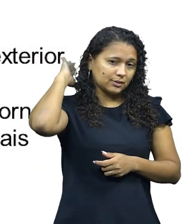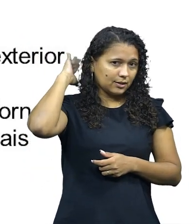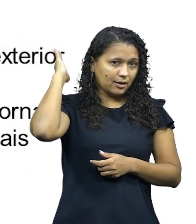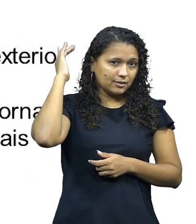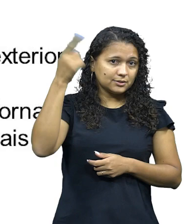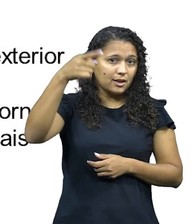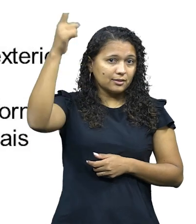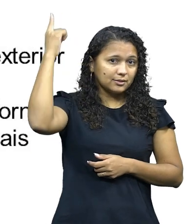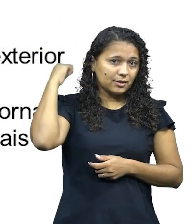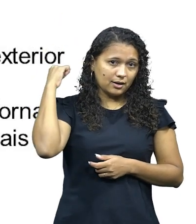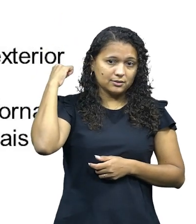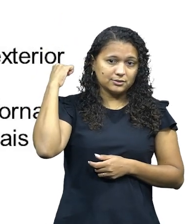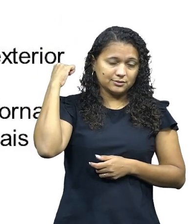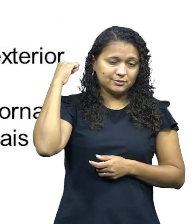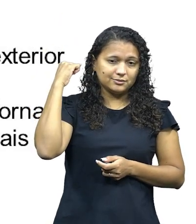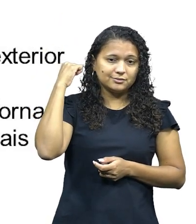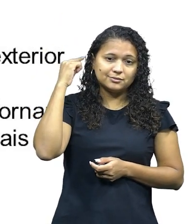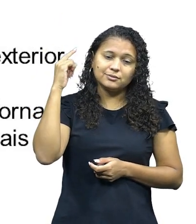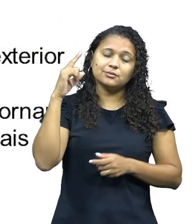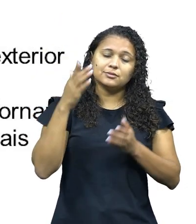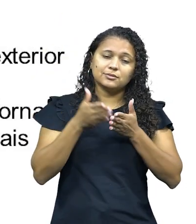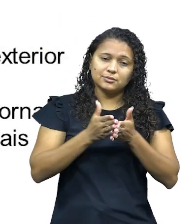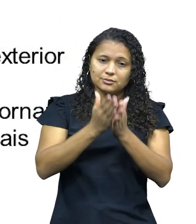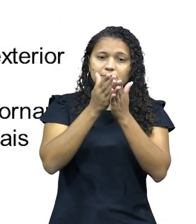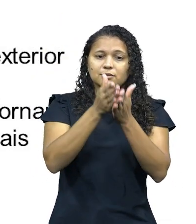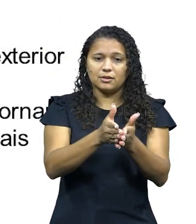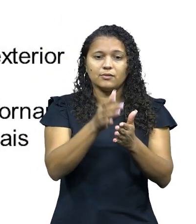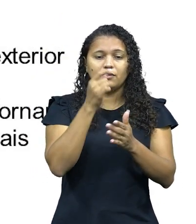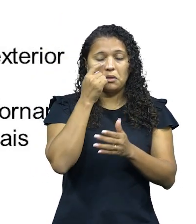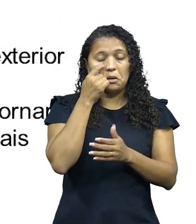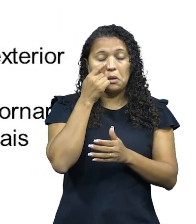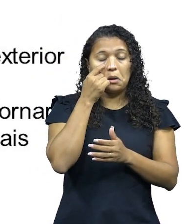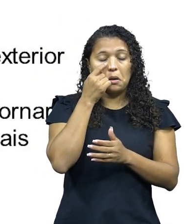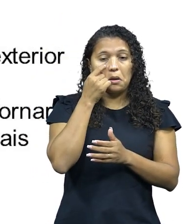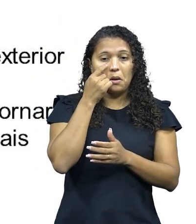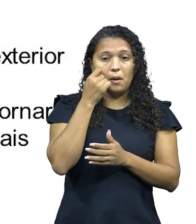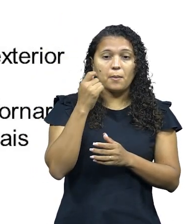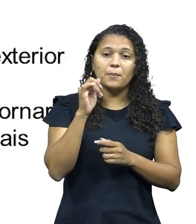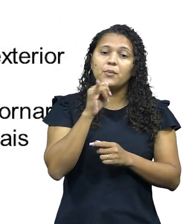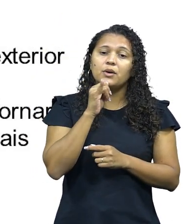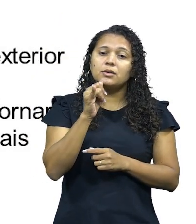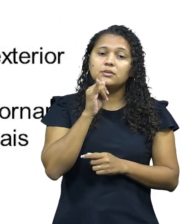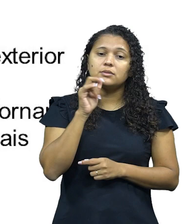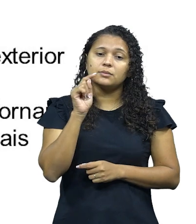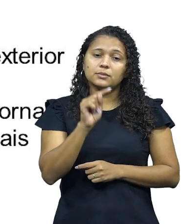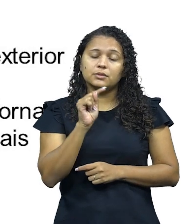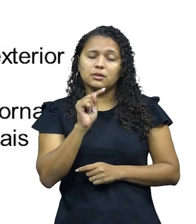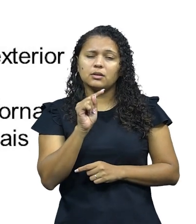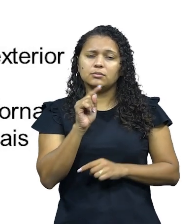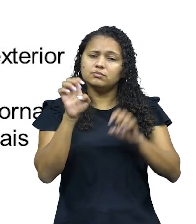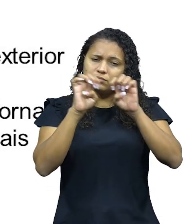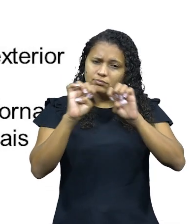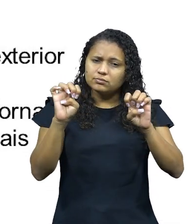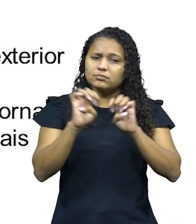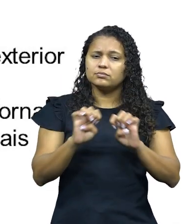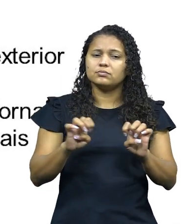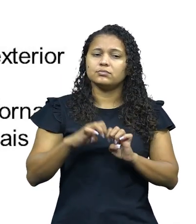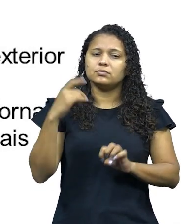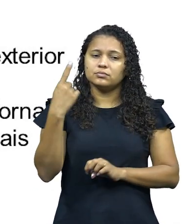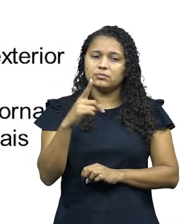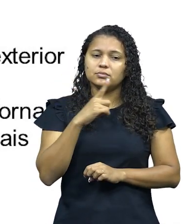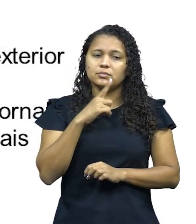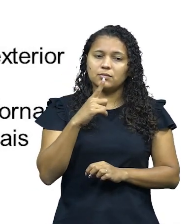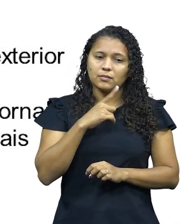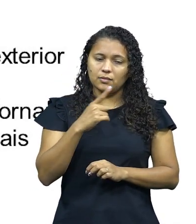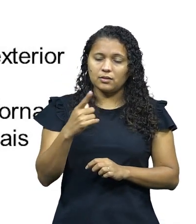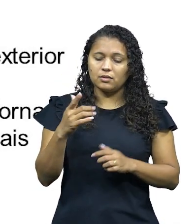do navio, é a parte de trás dessa embarcação, né? É a ré. Então, ela, estruturalmente falando, ela tem uma